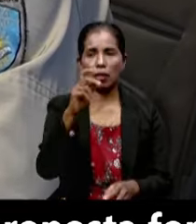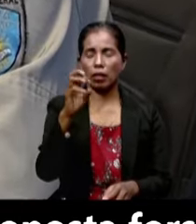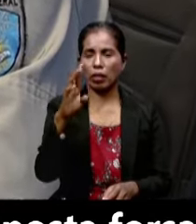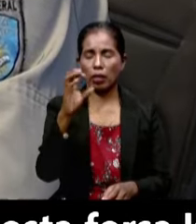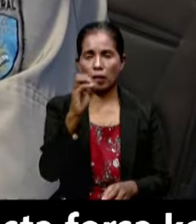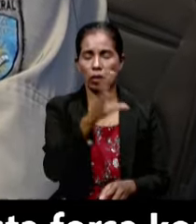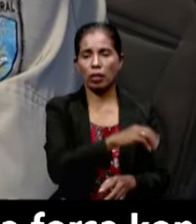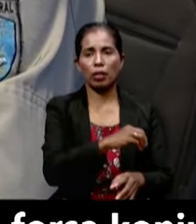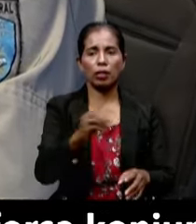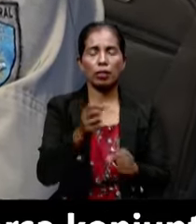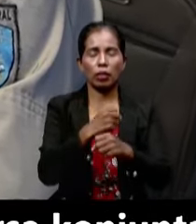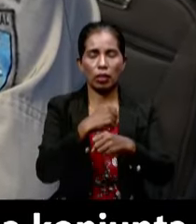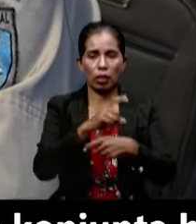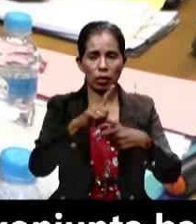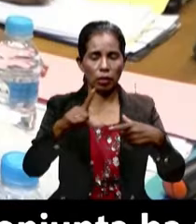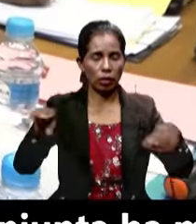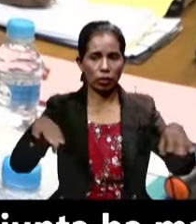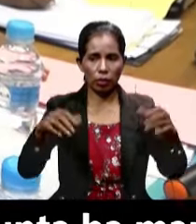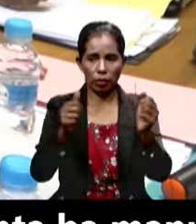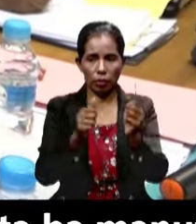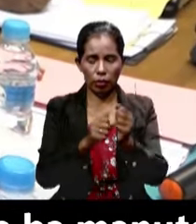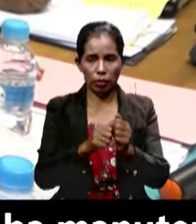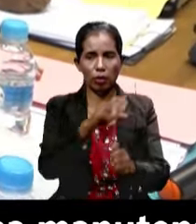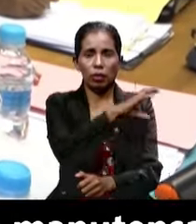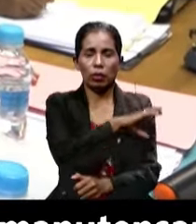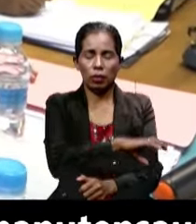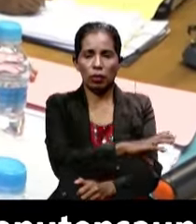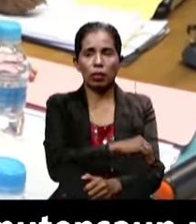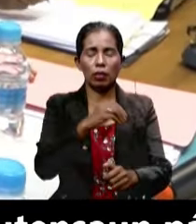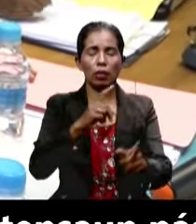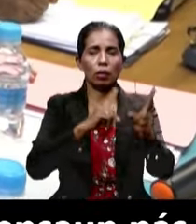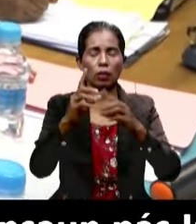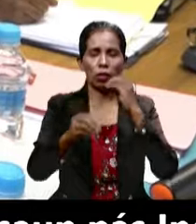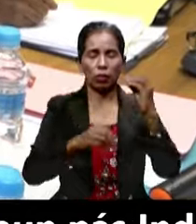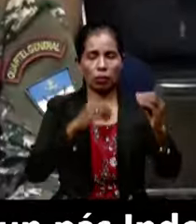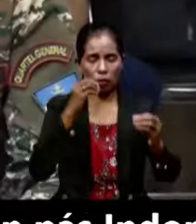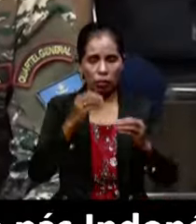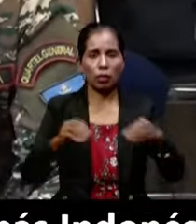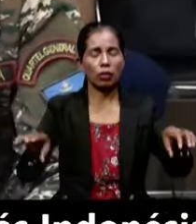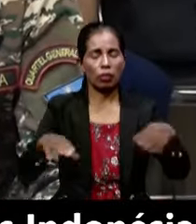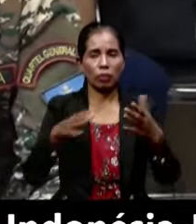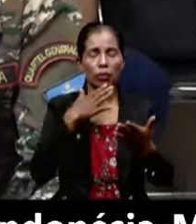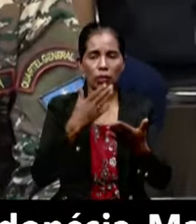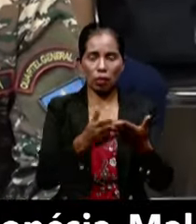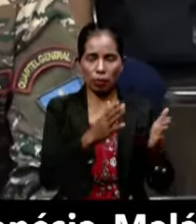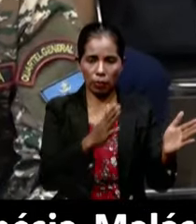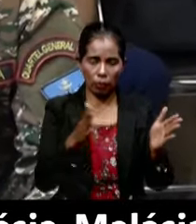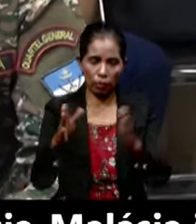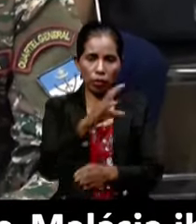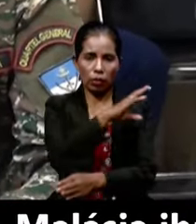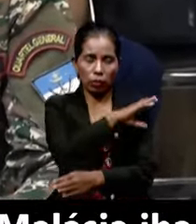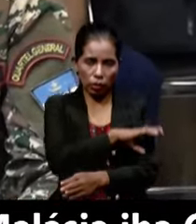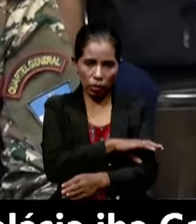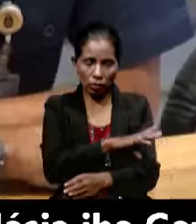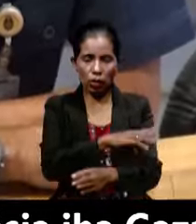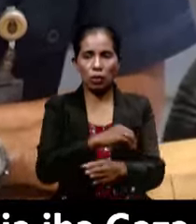Costa Guterres o dihalo lina coordenação serviço e a parte segurança no Moscolia conoba progresso serviço preparação segurança conjunta no